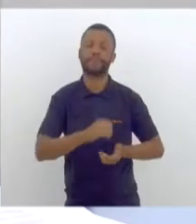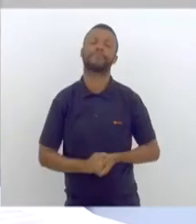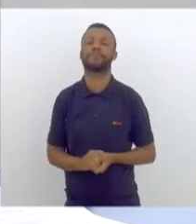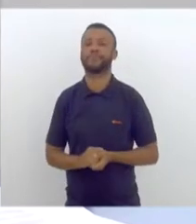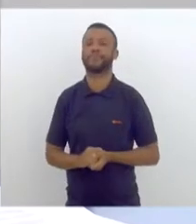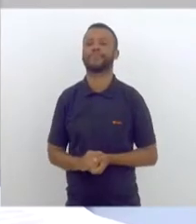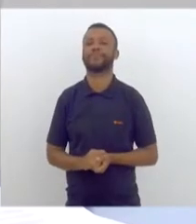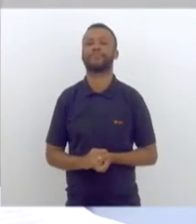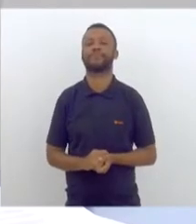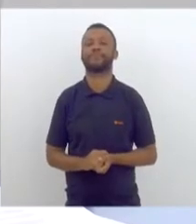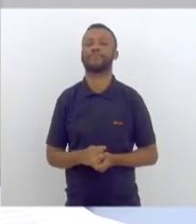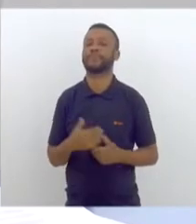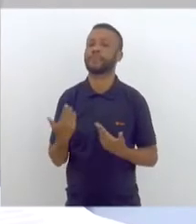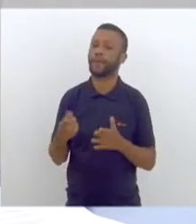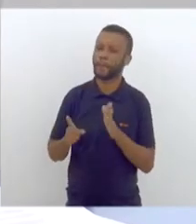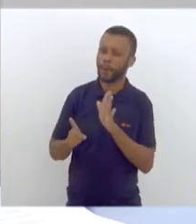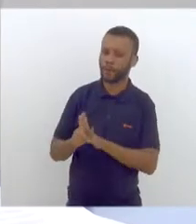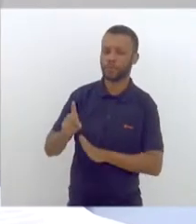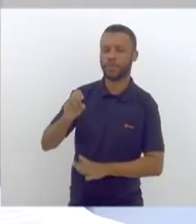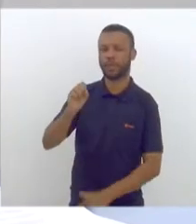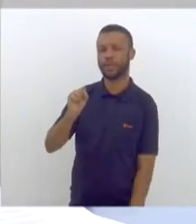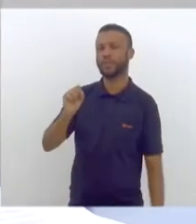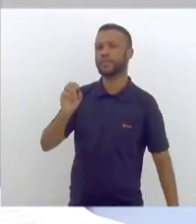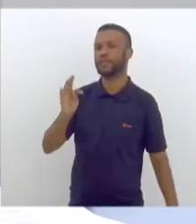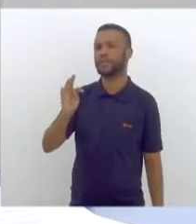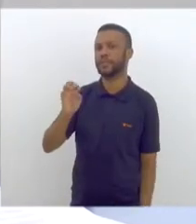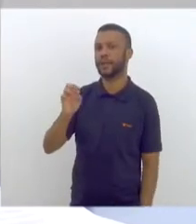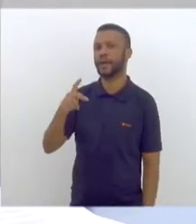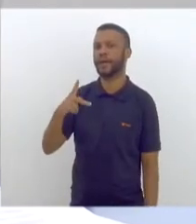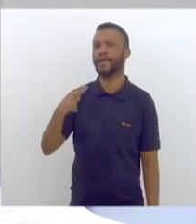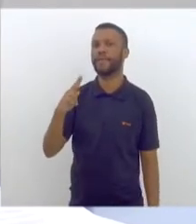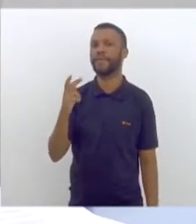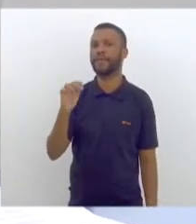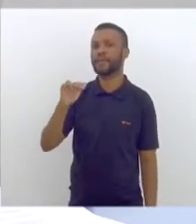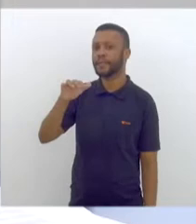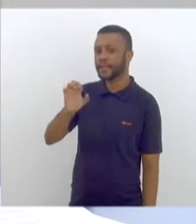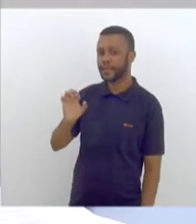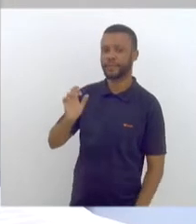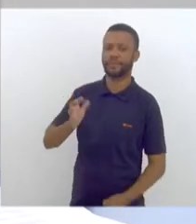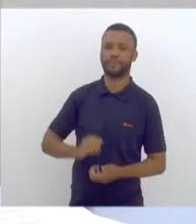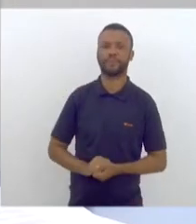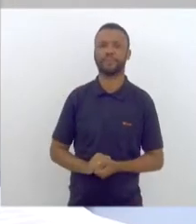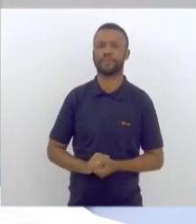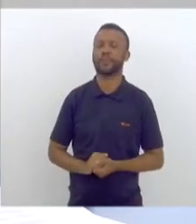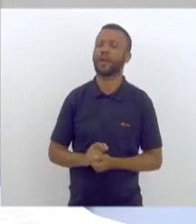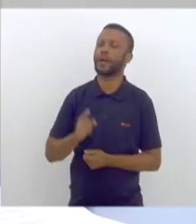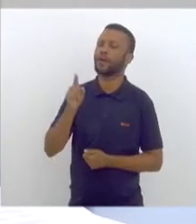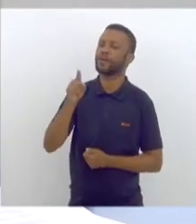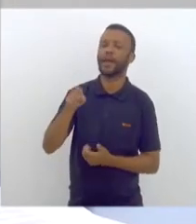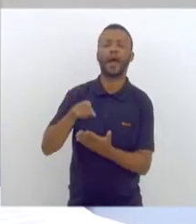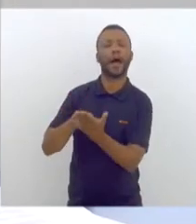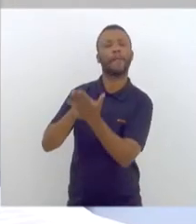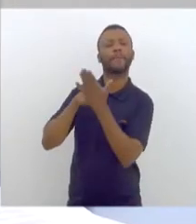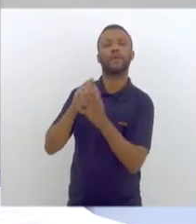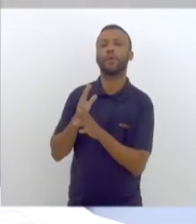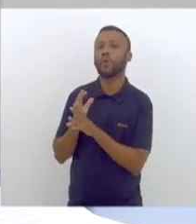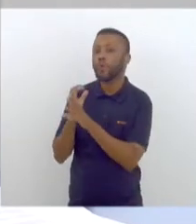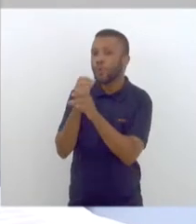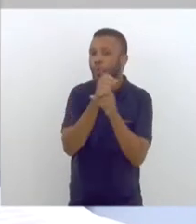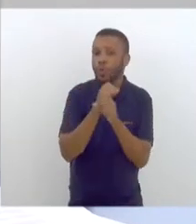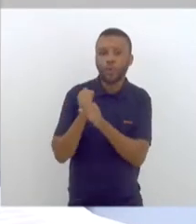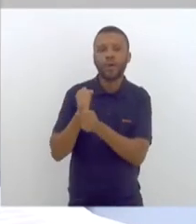o Stephanie você apresentou as receitas de